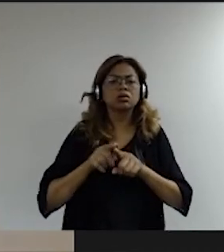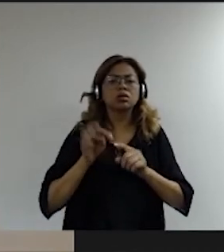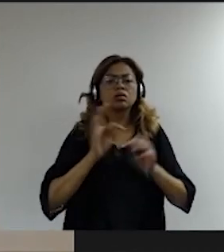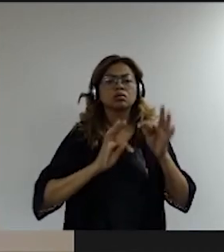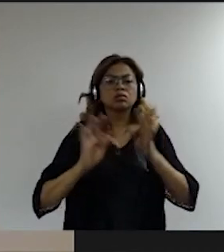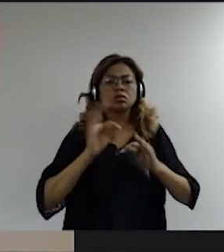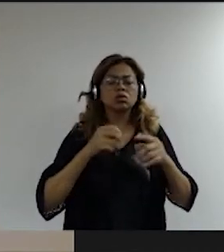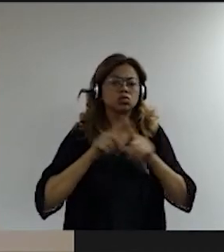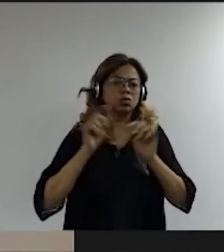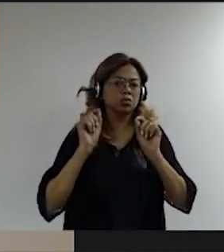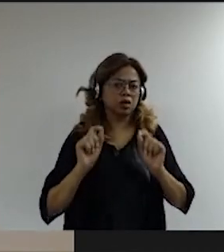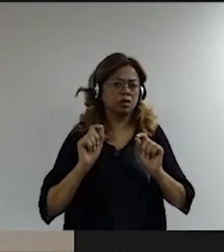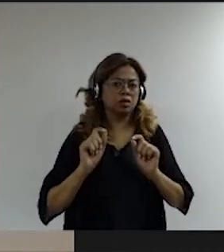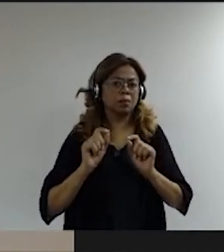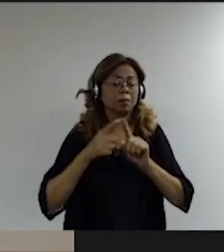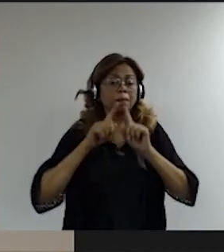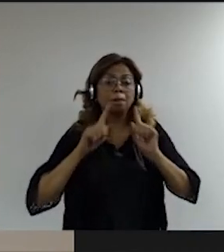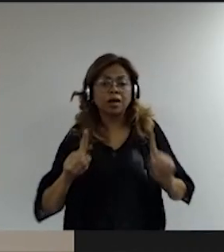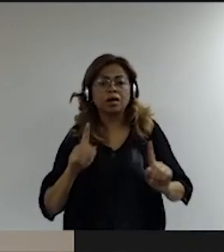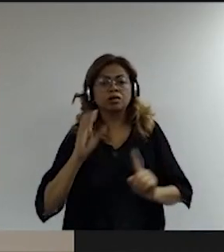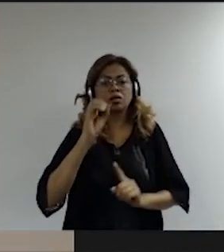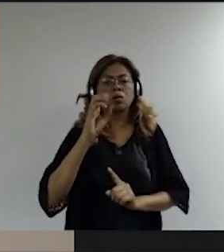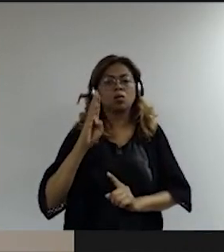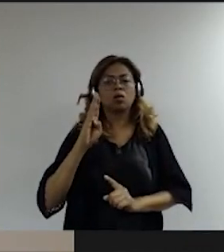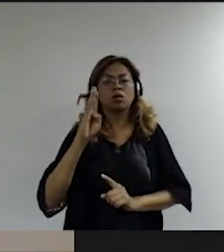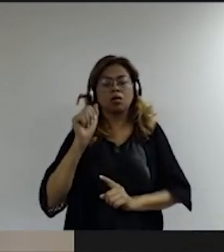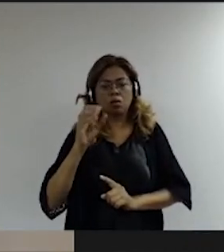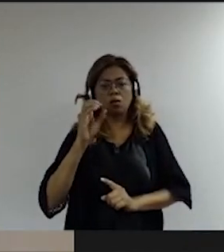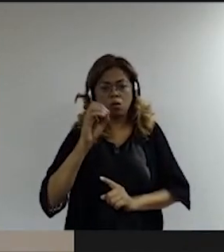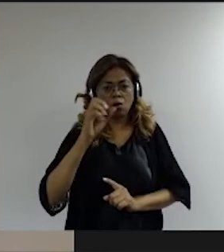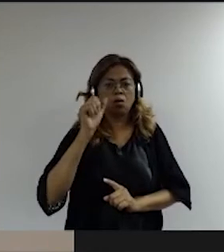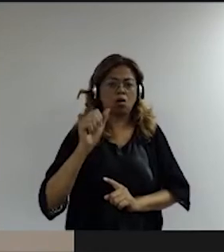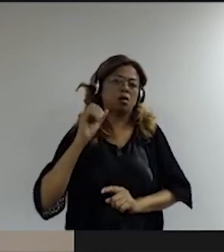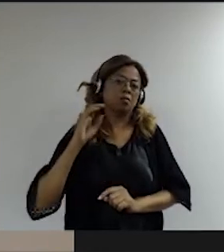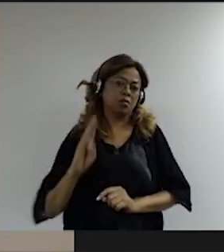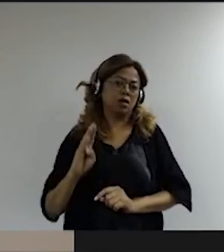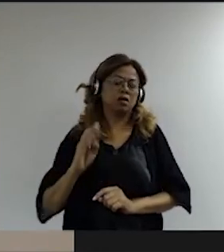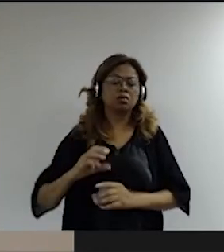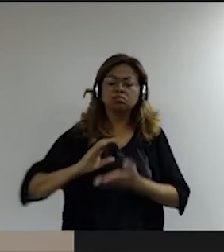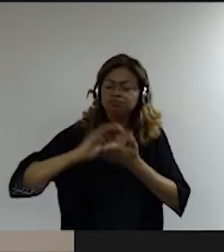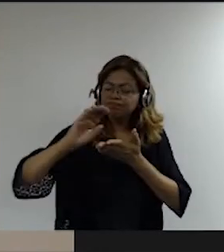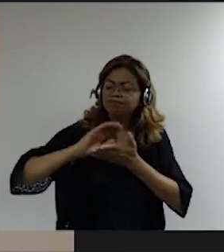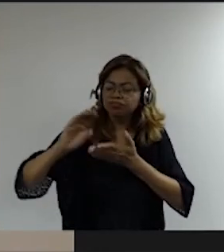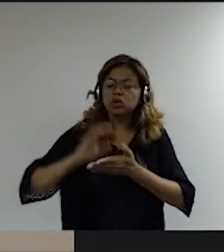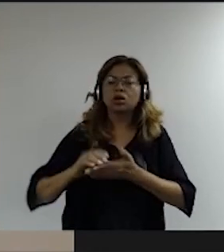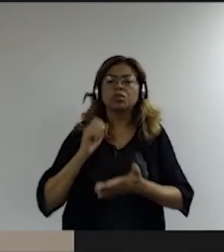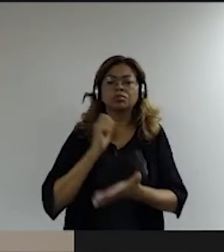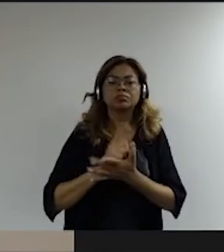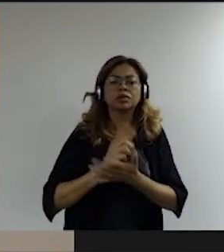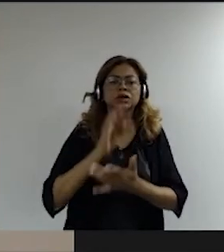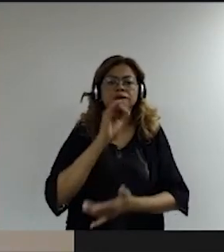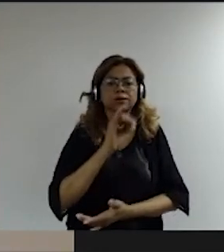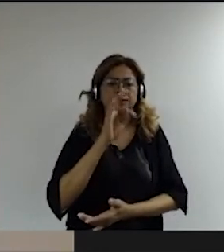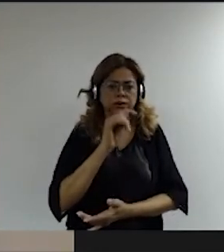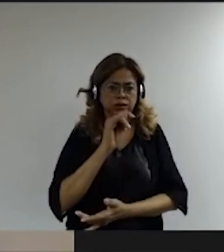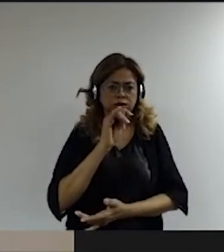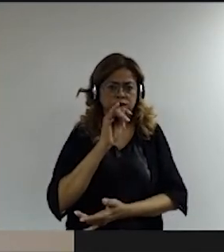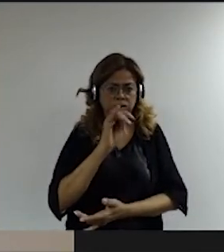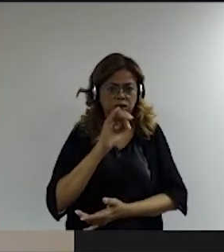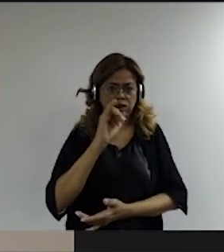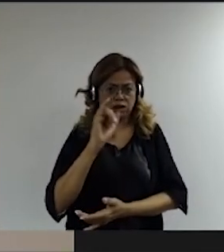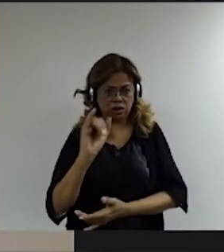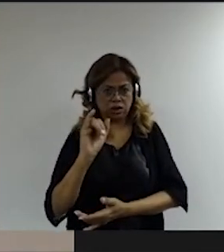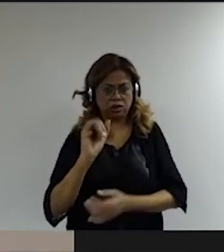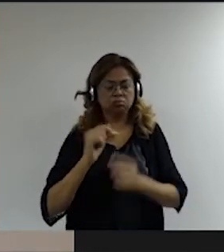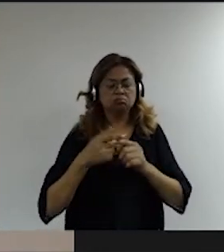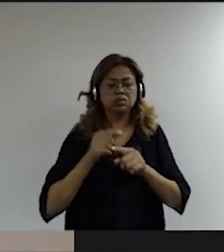tecnologia. Só que a Ordem não tem a força orçamentária do Judiciário, que também passa por dificuldades orçamentárias. Ainda bem que isso